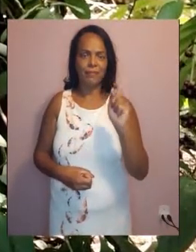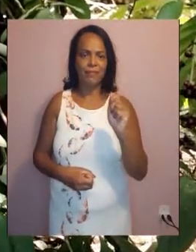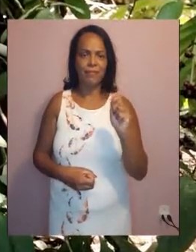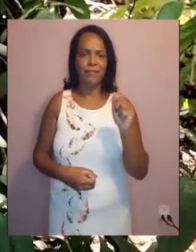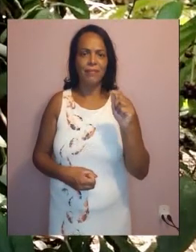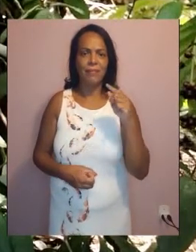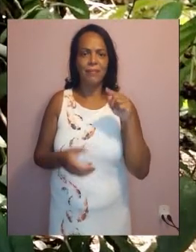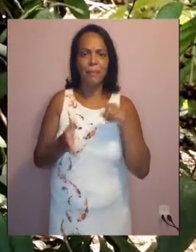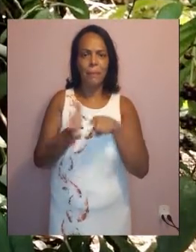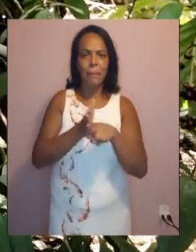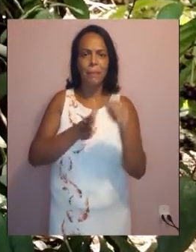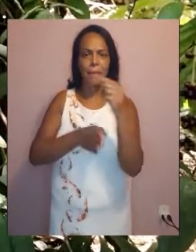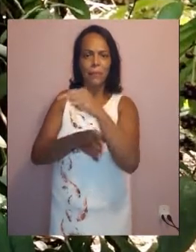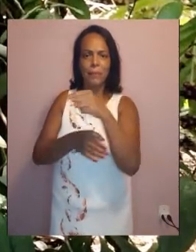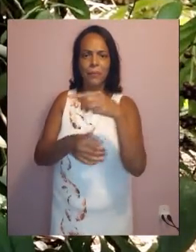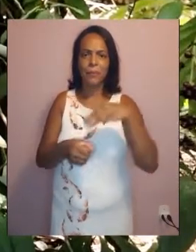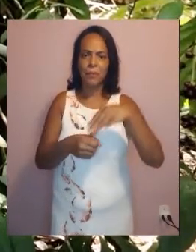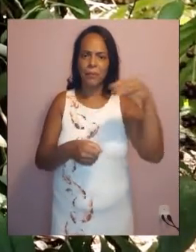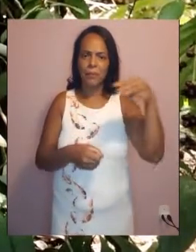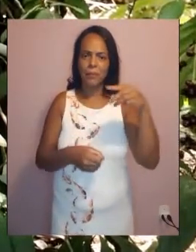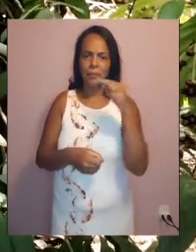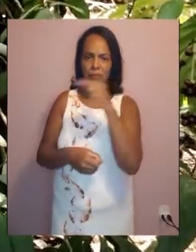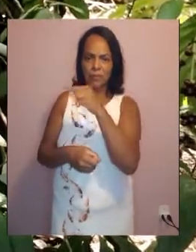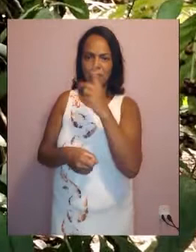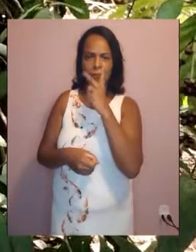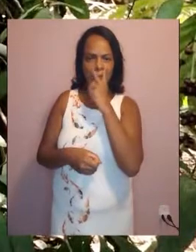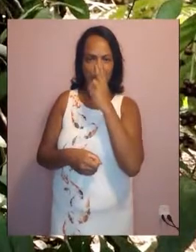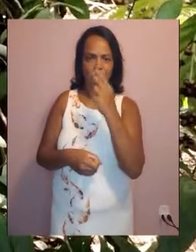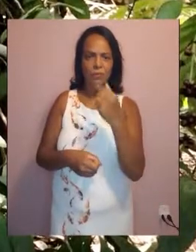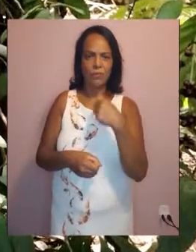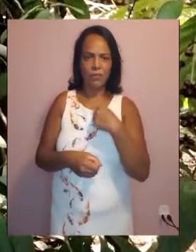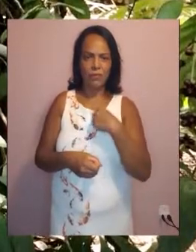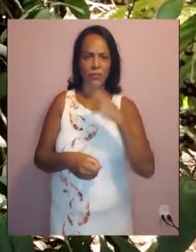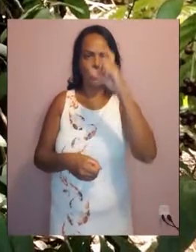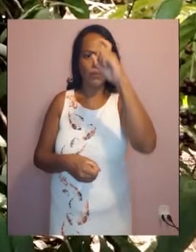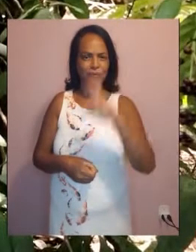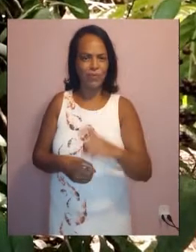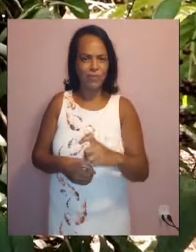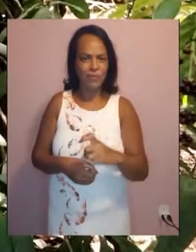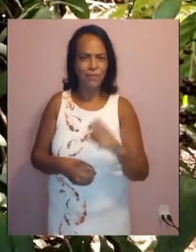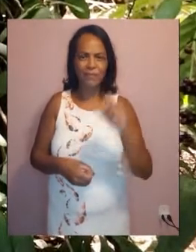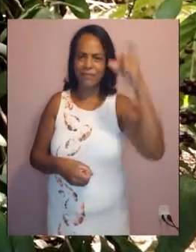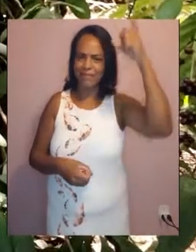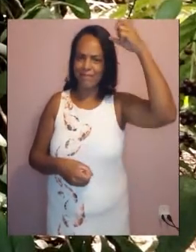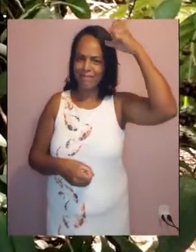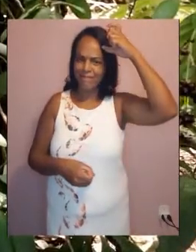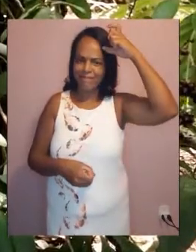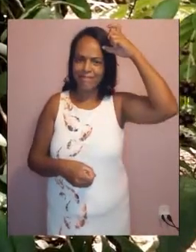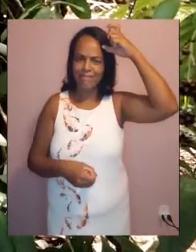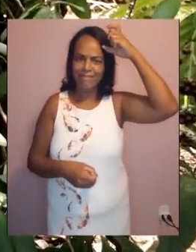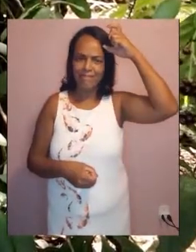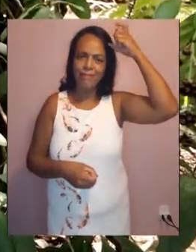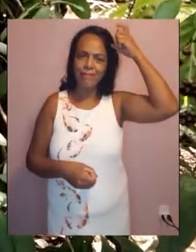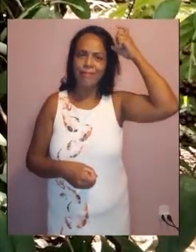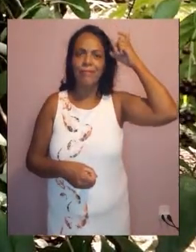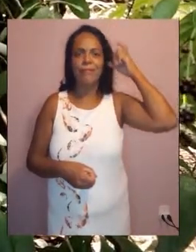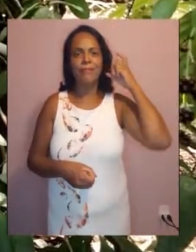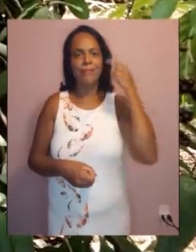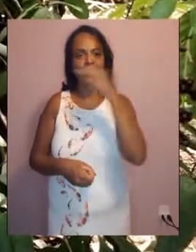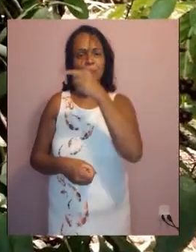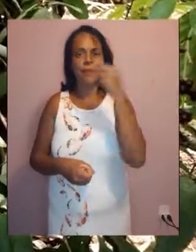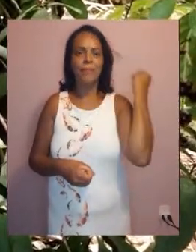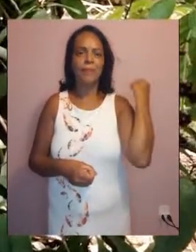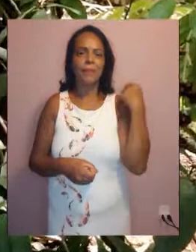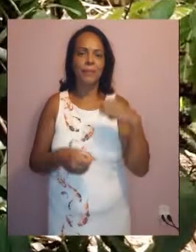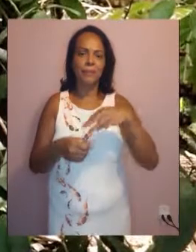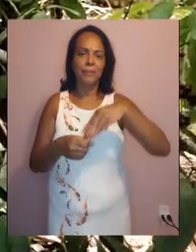sou Satanás? Não, senhora, respondeu com energia. Deus me